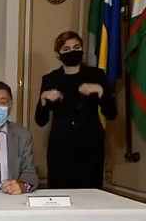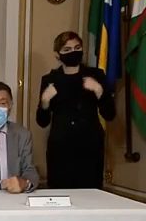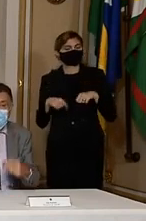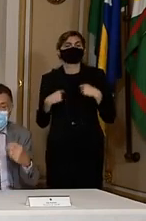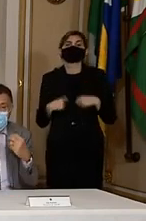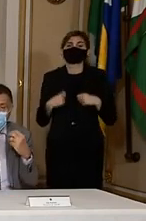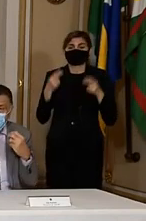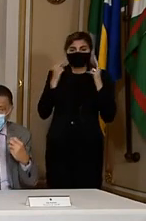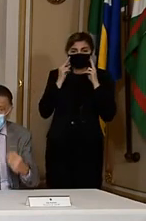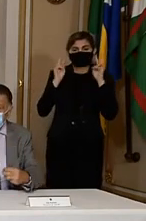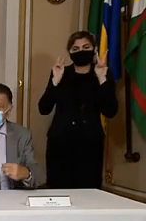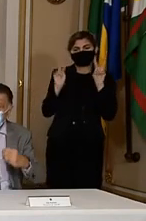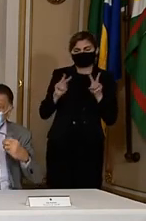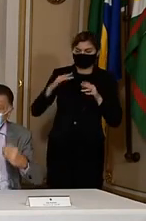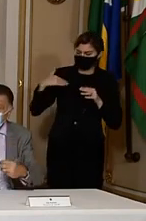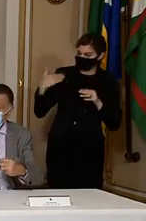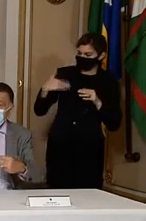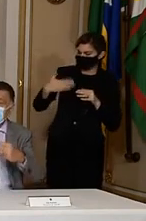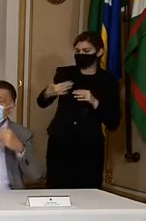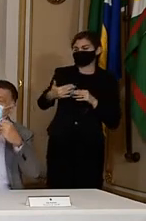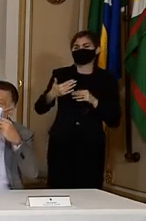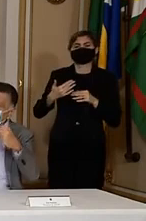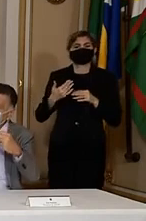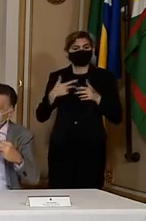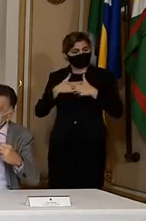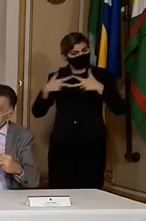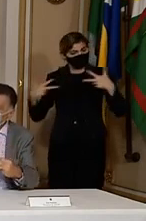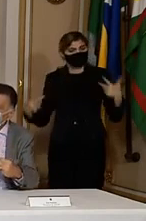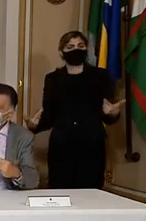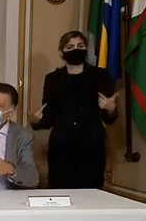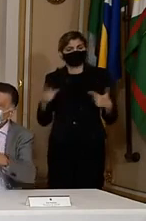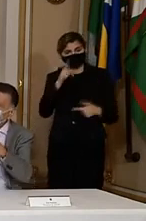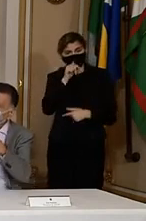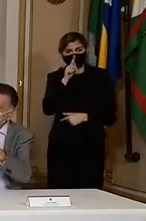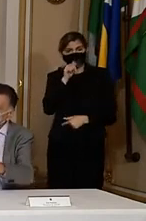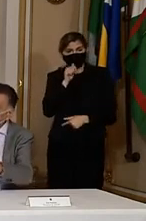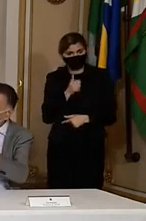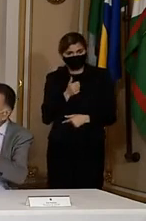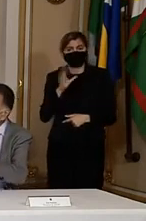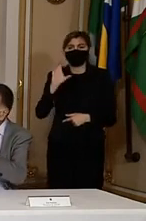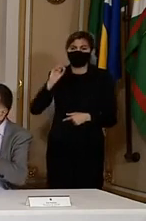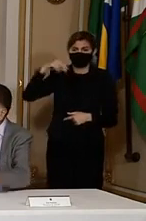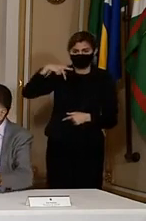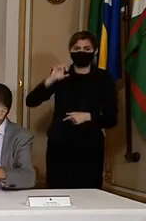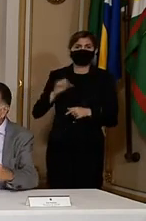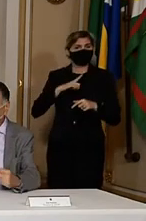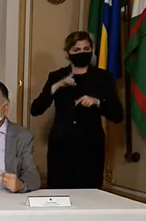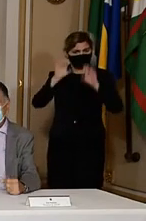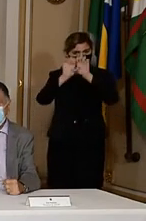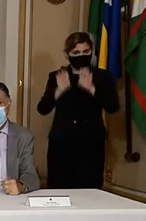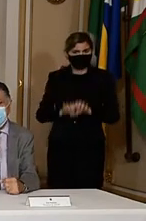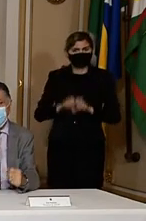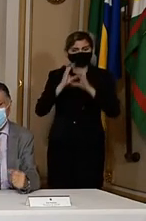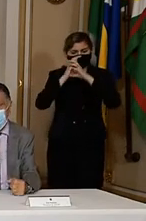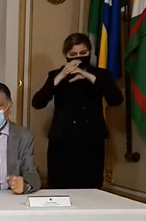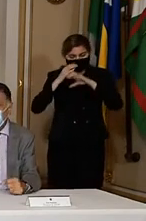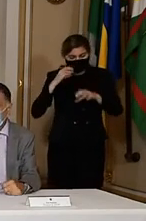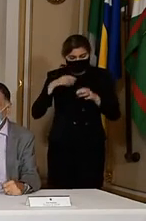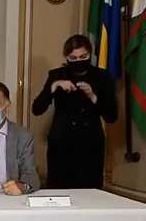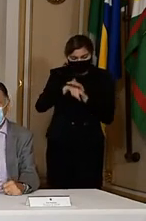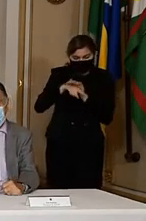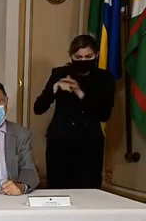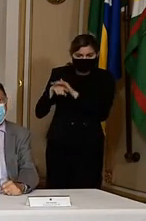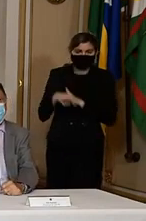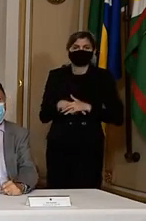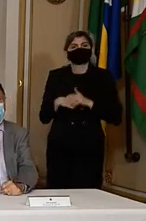se veja constantemente frequentemente a qualidade dessa água e a Compesa tem estrutura em laboratório para fazer isso e